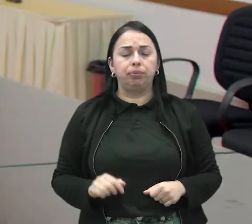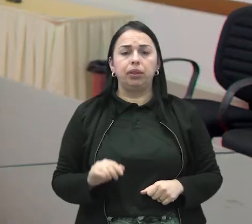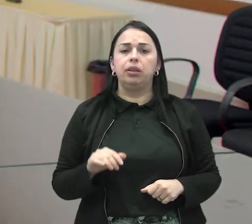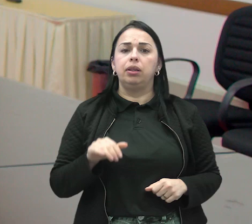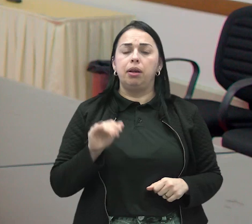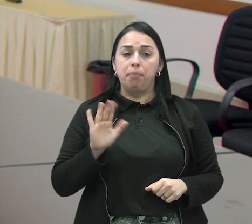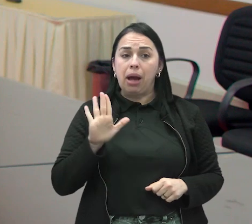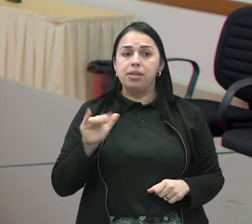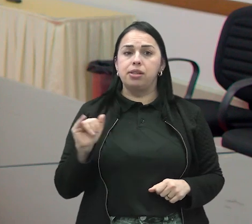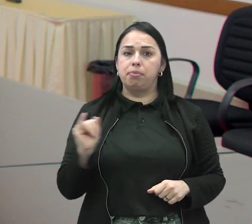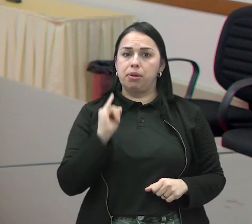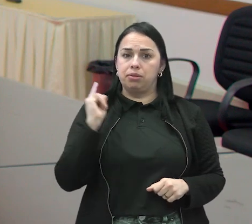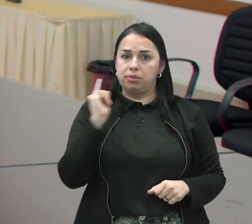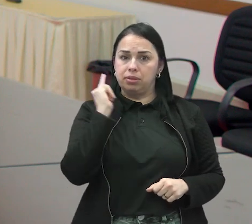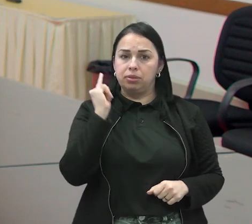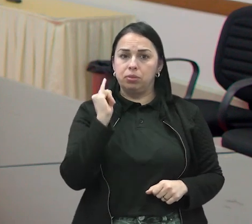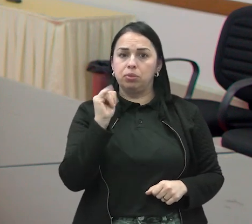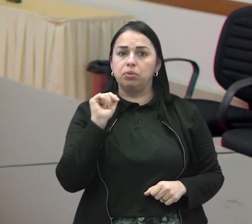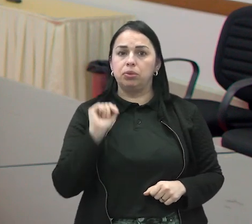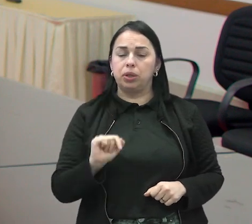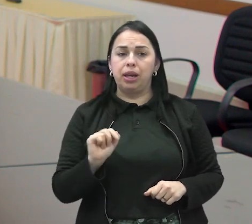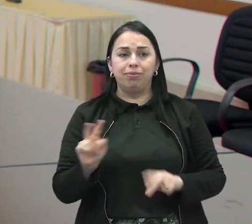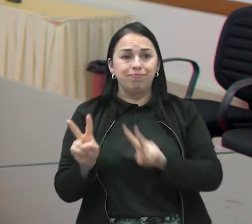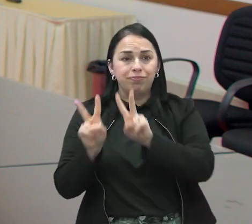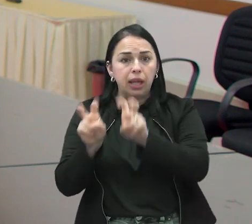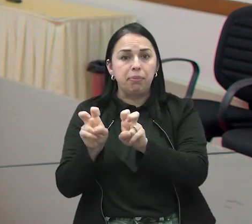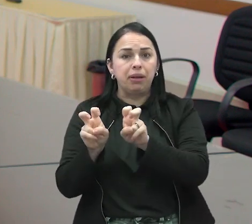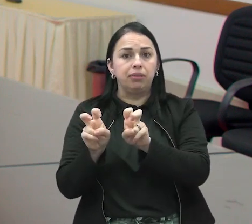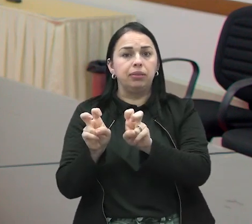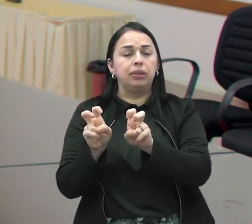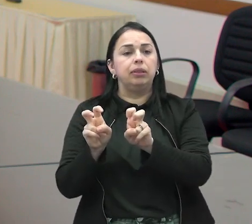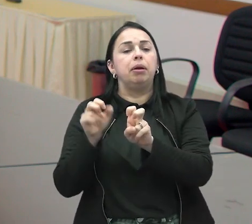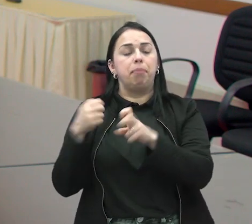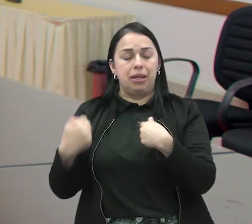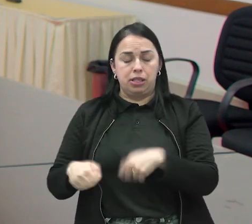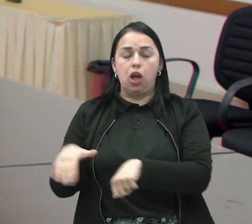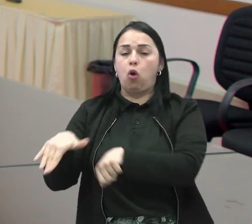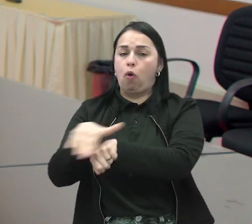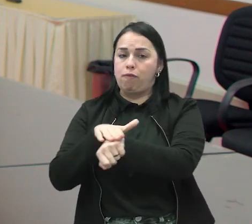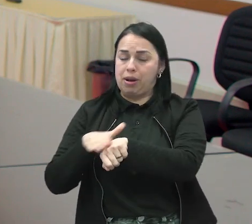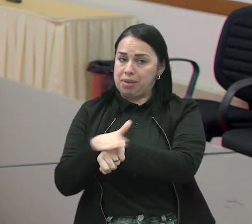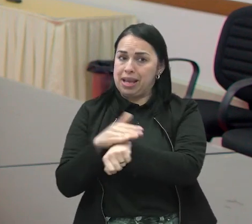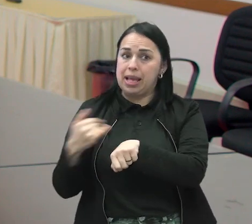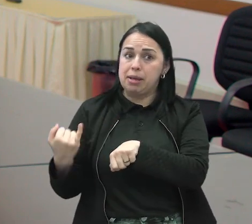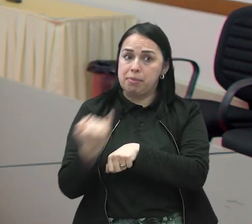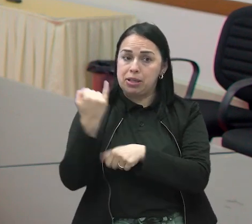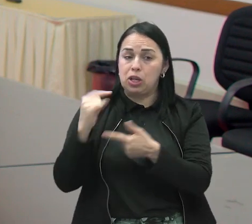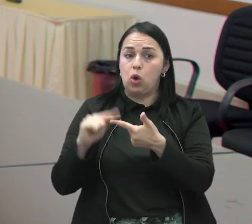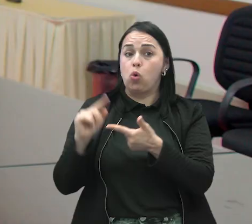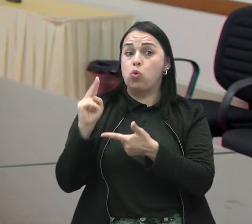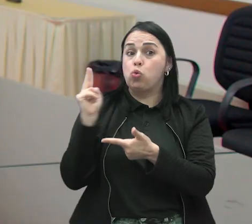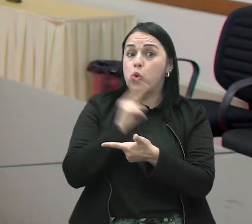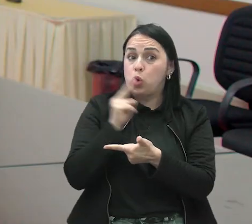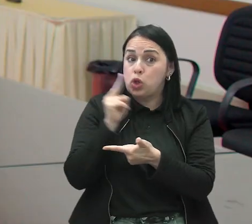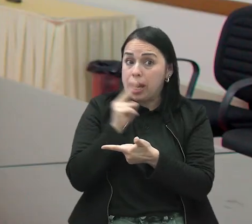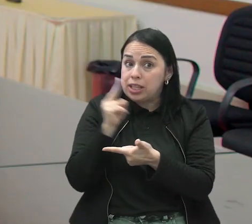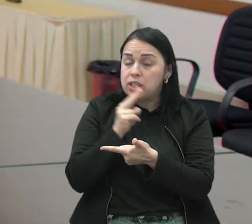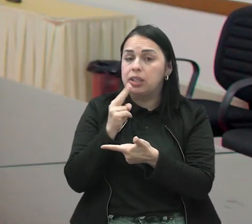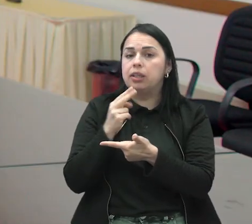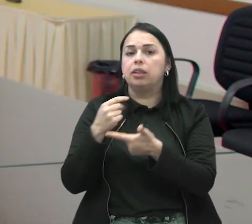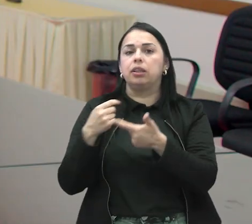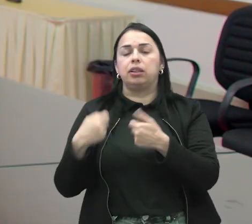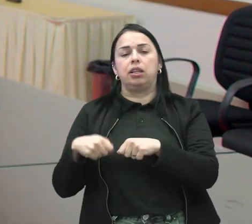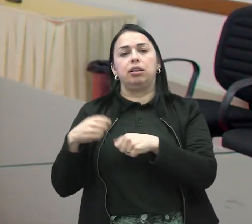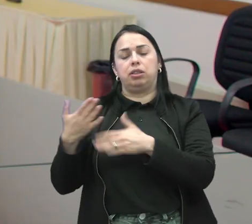pauta. Importante que a gente despolitize esse tema. Ele é um tema importante, ele é um tema urgente,